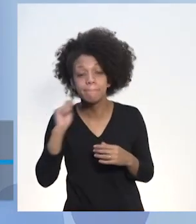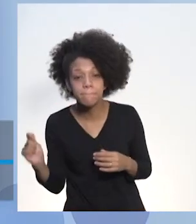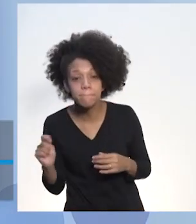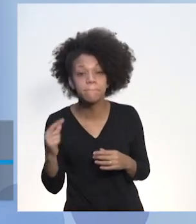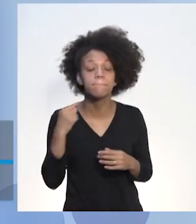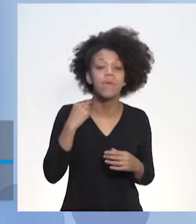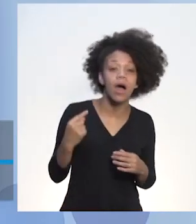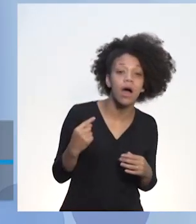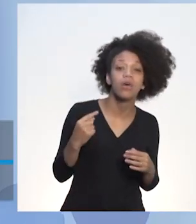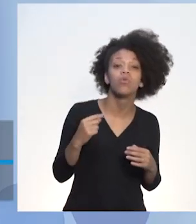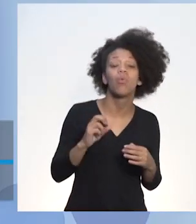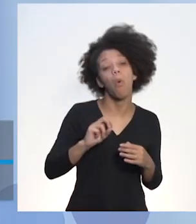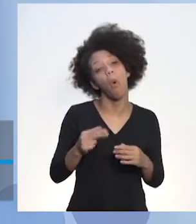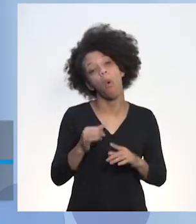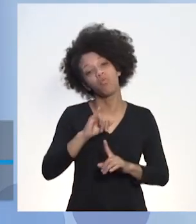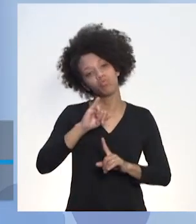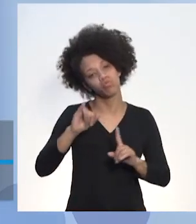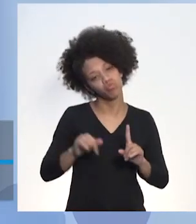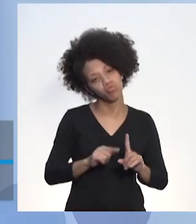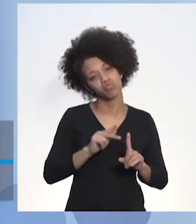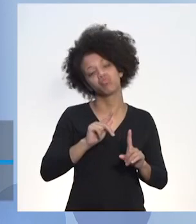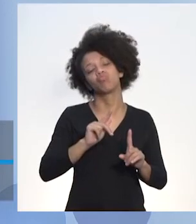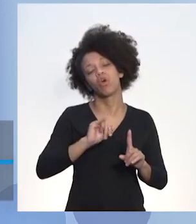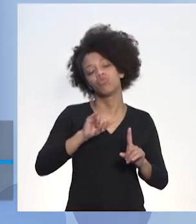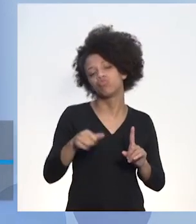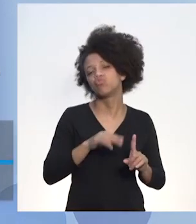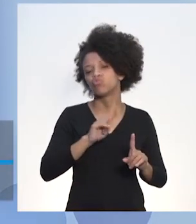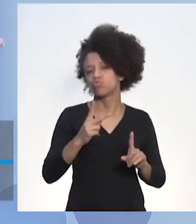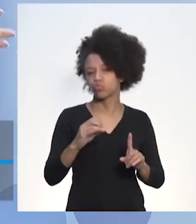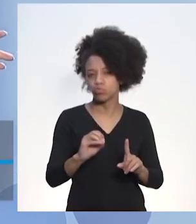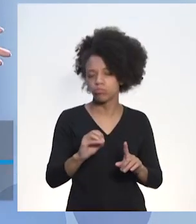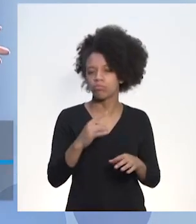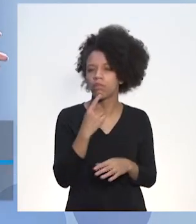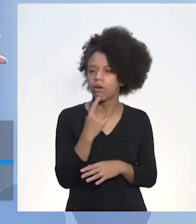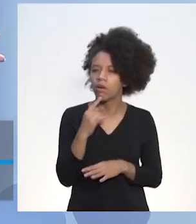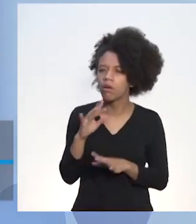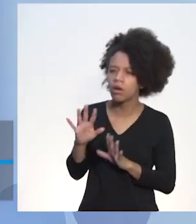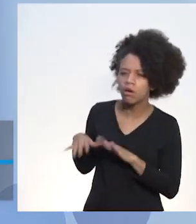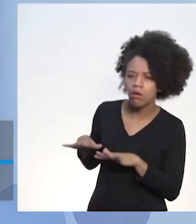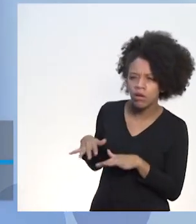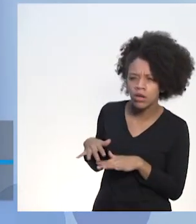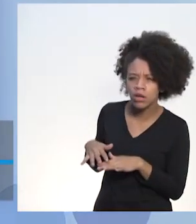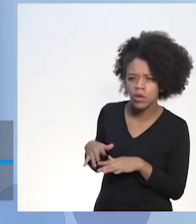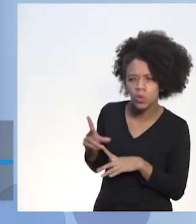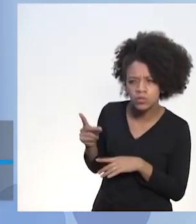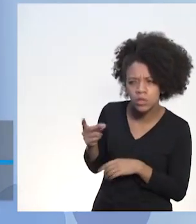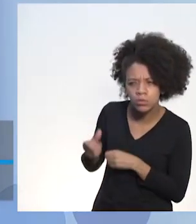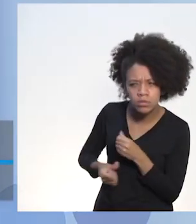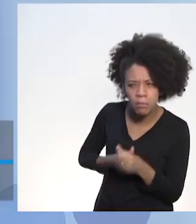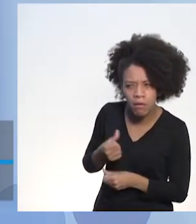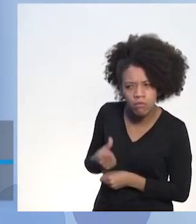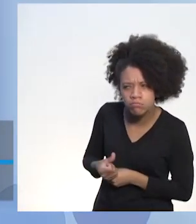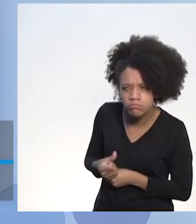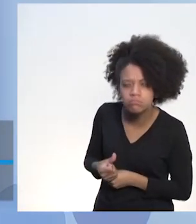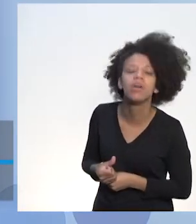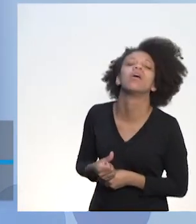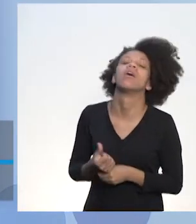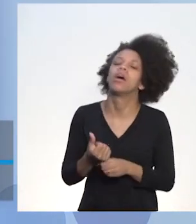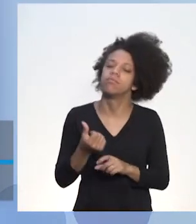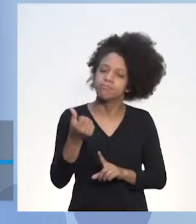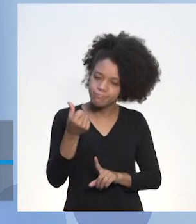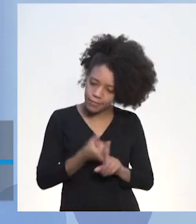Certo? Beleza. Do mesmo jeito que aí você fala, mas e se eu pegar o segundo semestre, Alessandra? 6 do mesmo jeito.